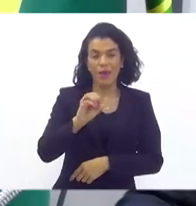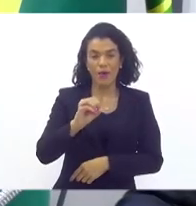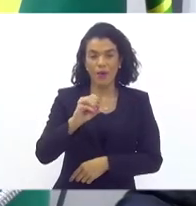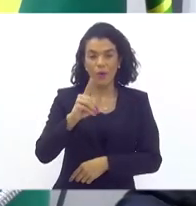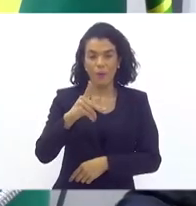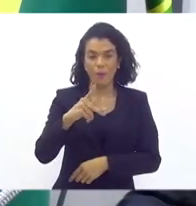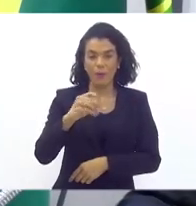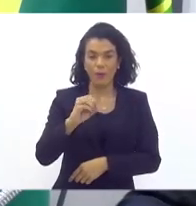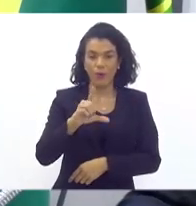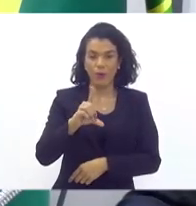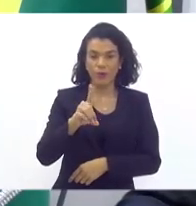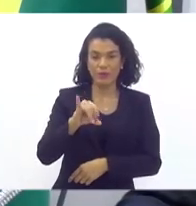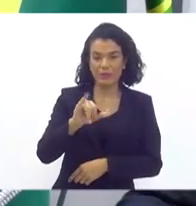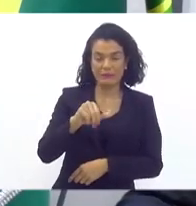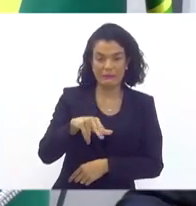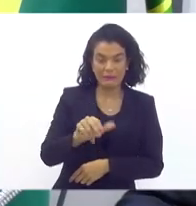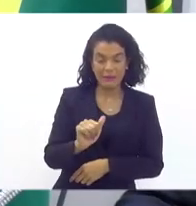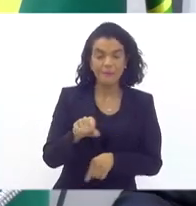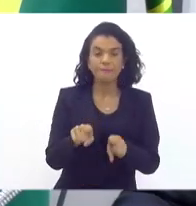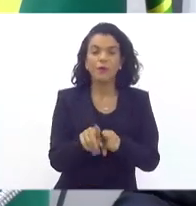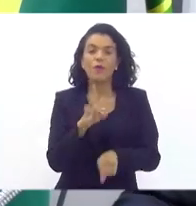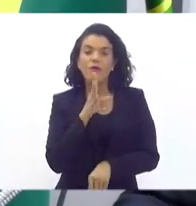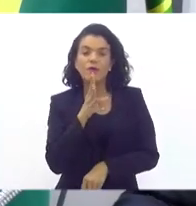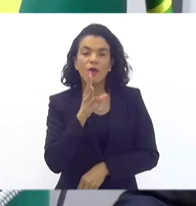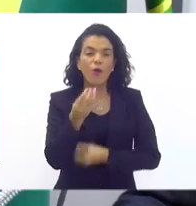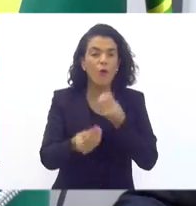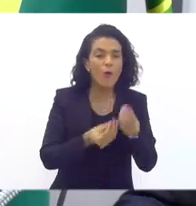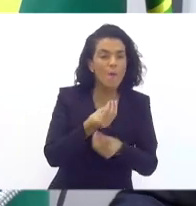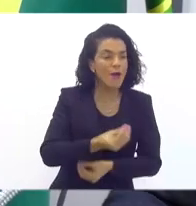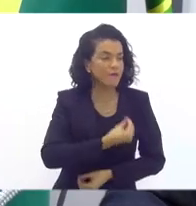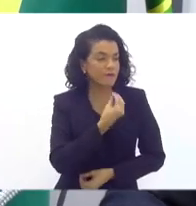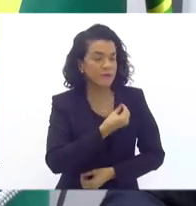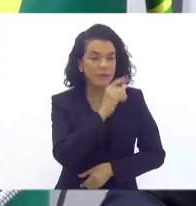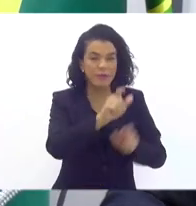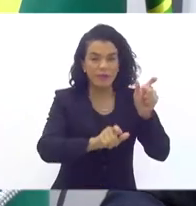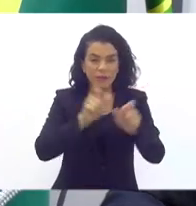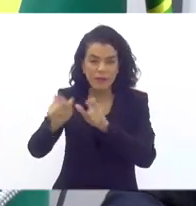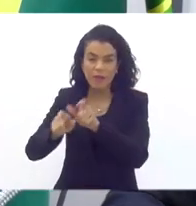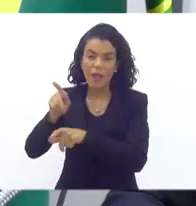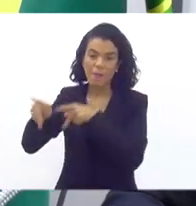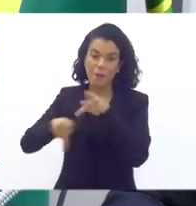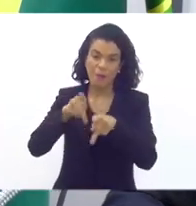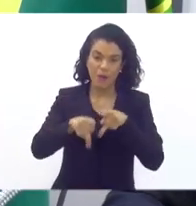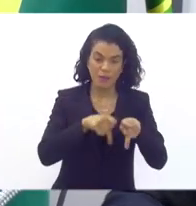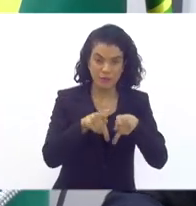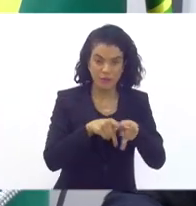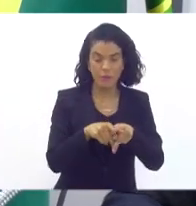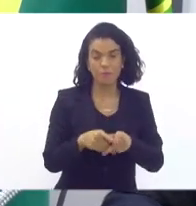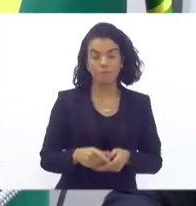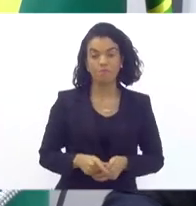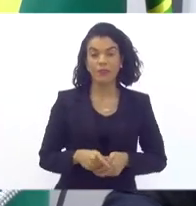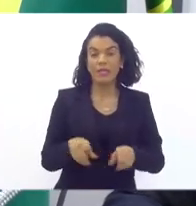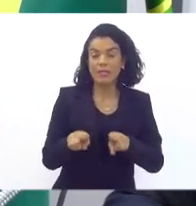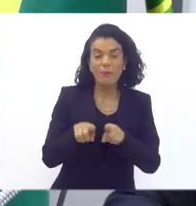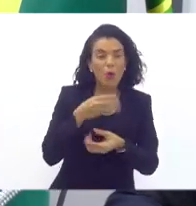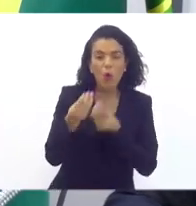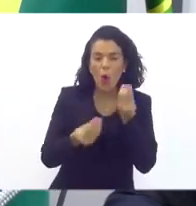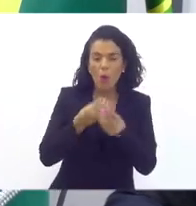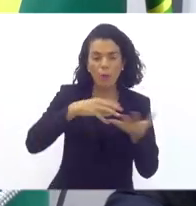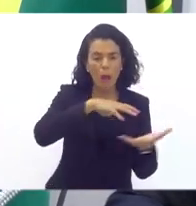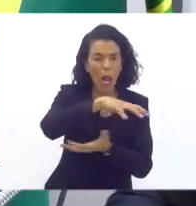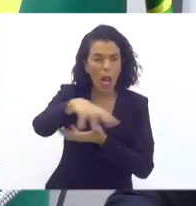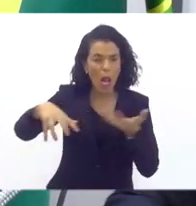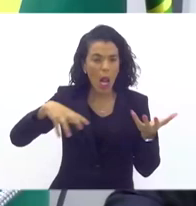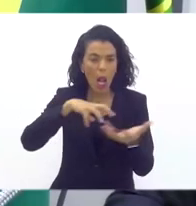efetiva de conhecer como é a vida das pessoas na prática como tá hoje a situação de desordem na Cidade do Rio de Janeiro